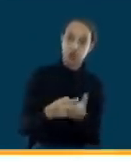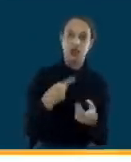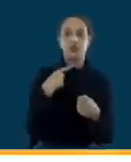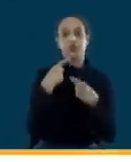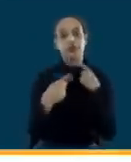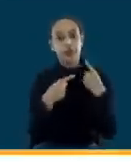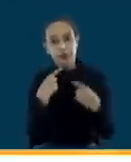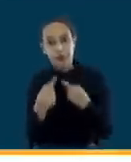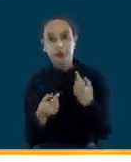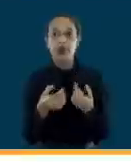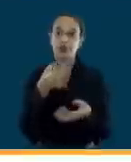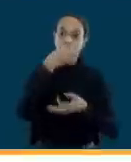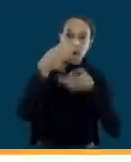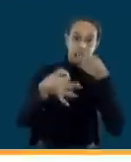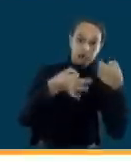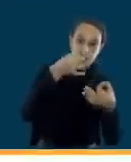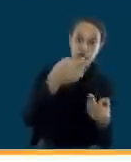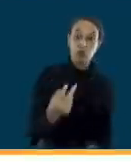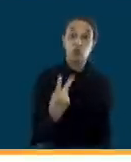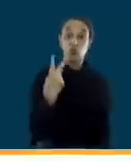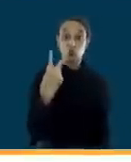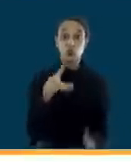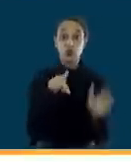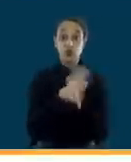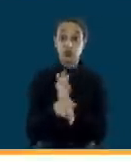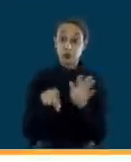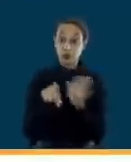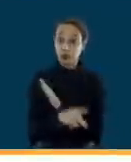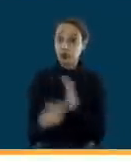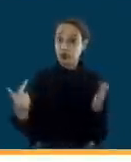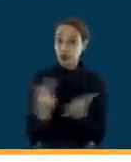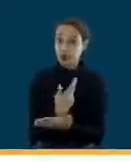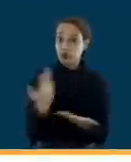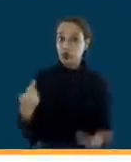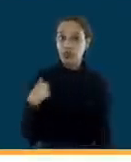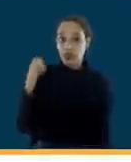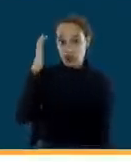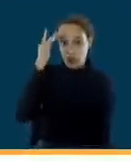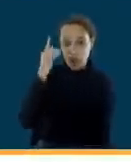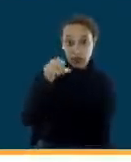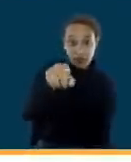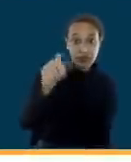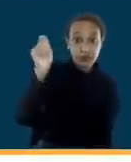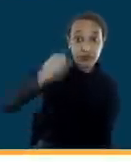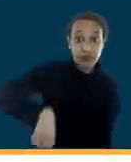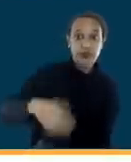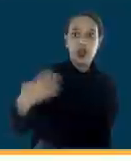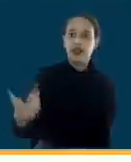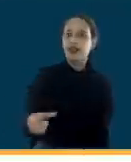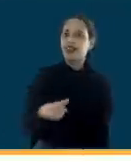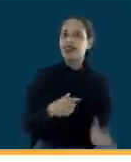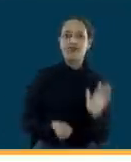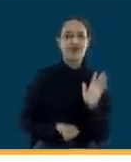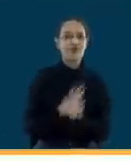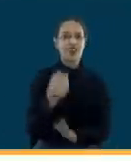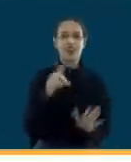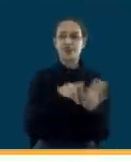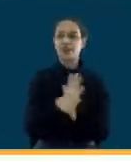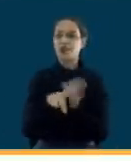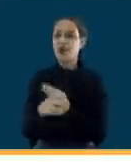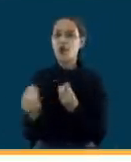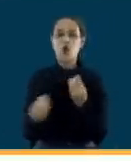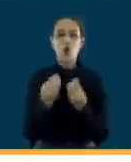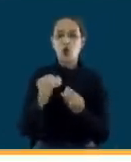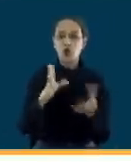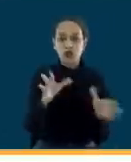verdade foram duas perguntas assim que foram rondando e que aí eu acho que você pode, porque há muitas perguntas sobre como está o processo de